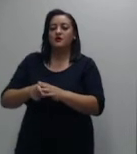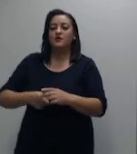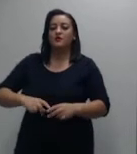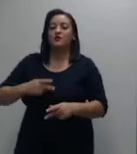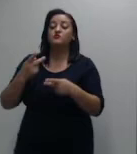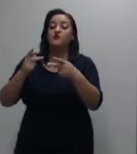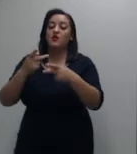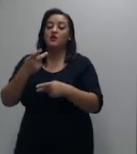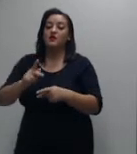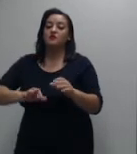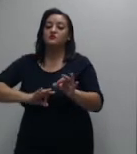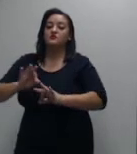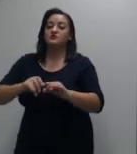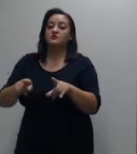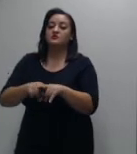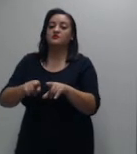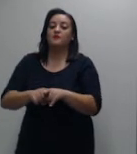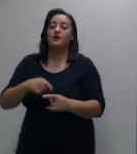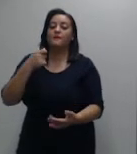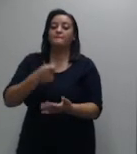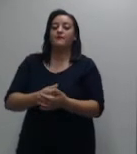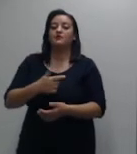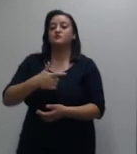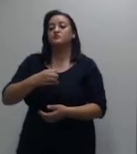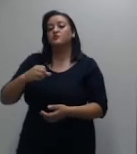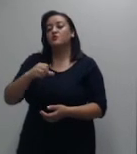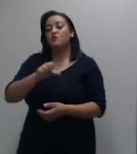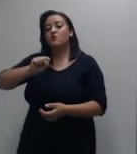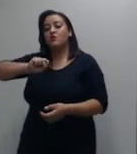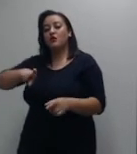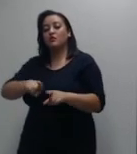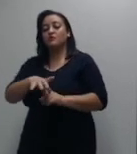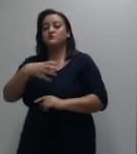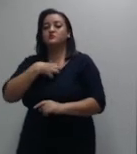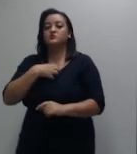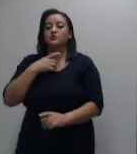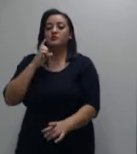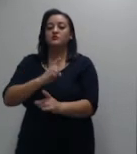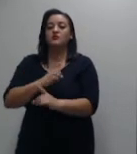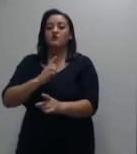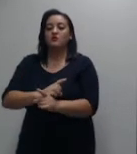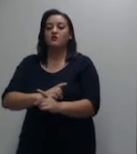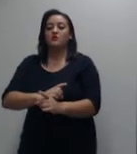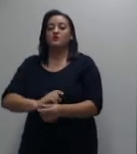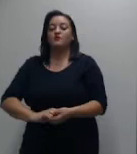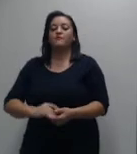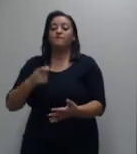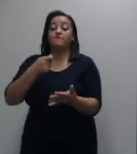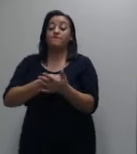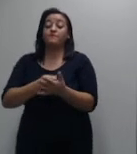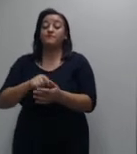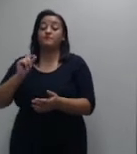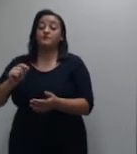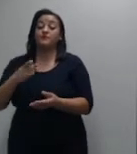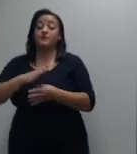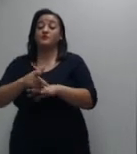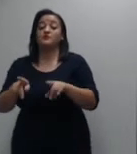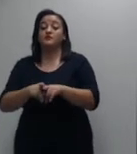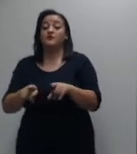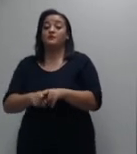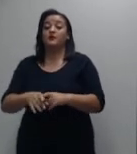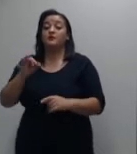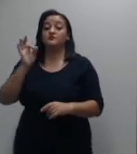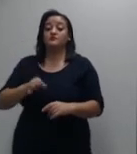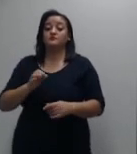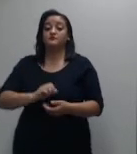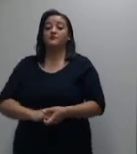o qual já lhe foi pago e 2008 desse modo encontra-se a disciplina essa obrigação o que inclusive é confirmado